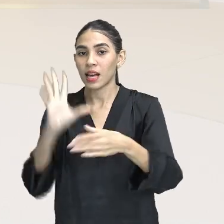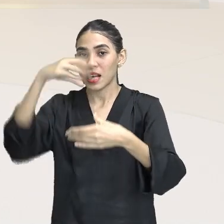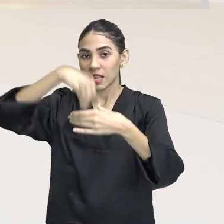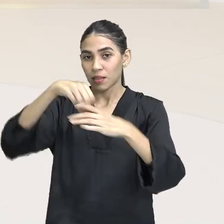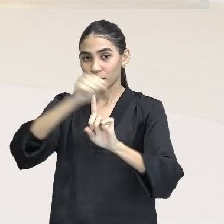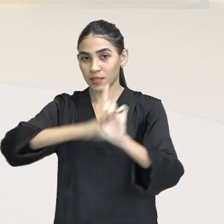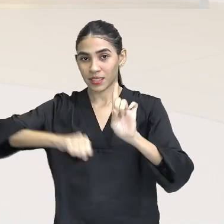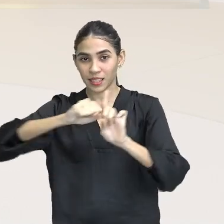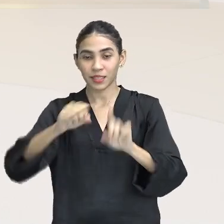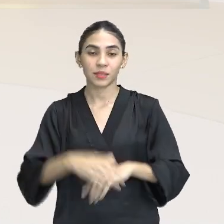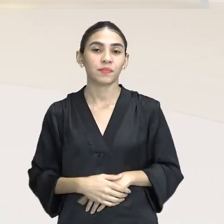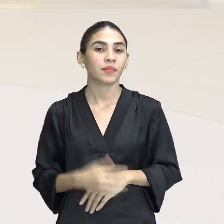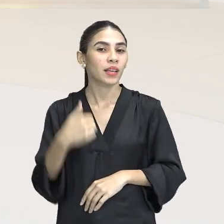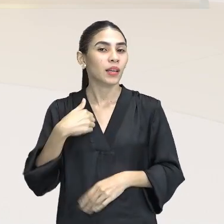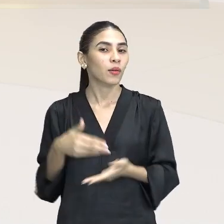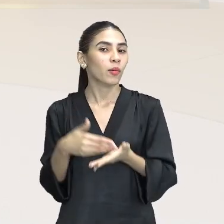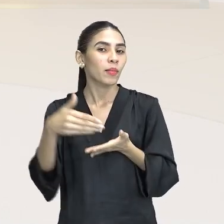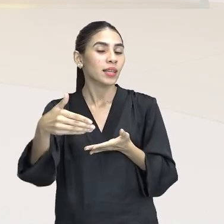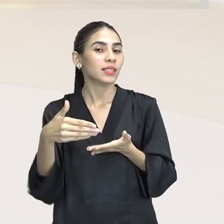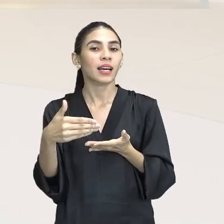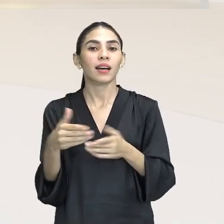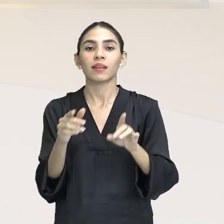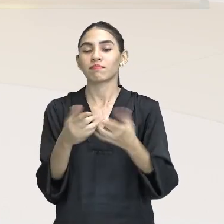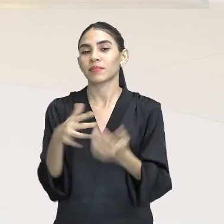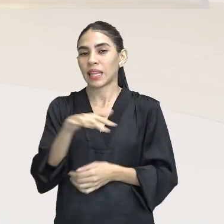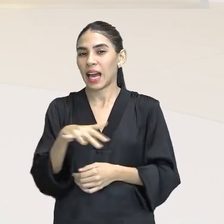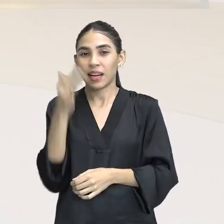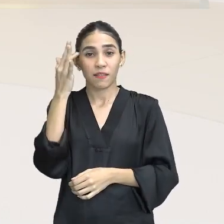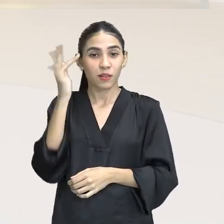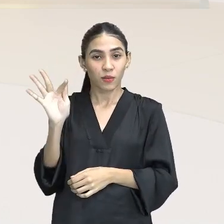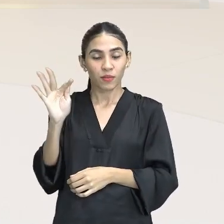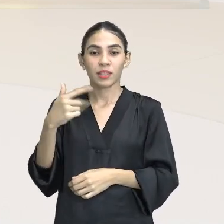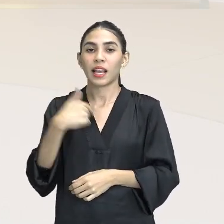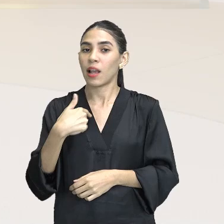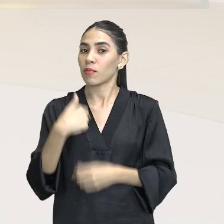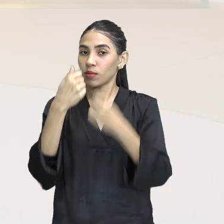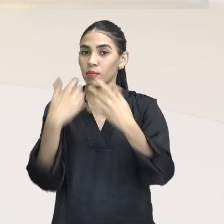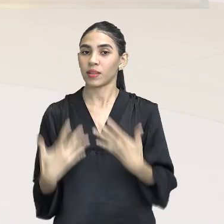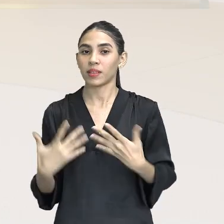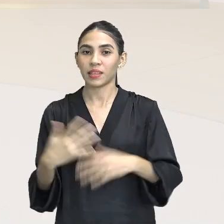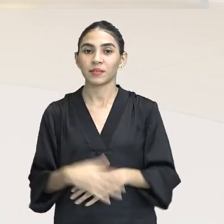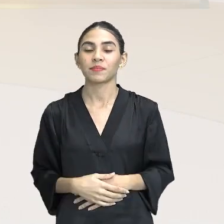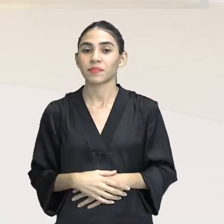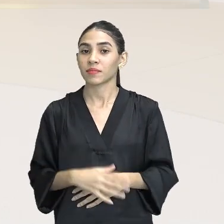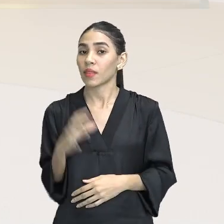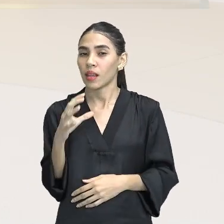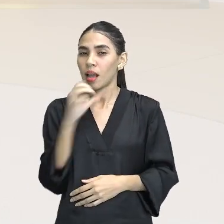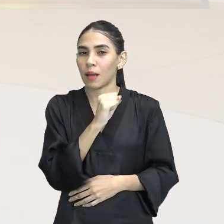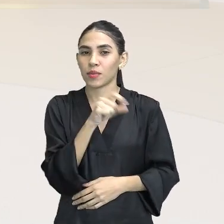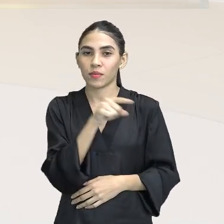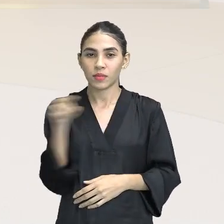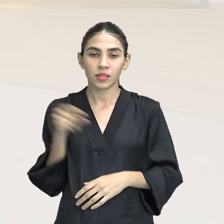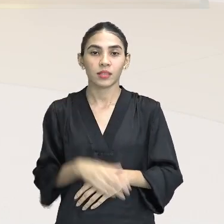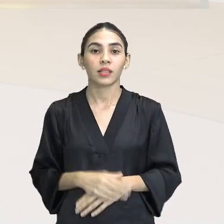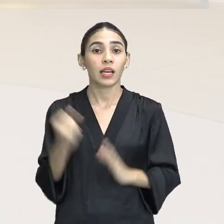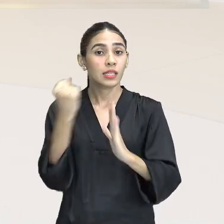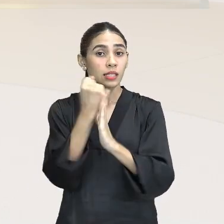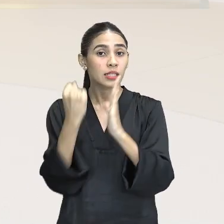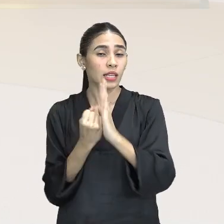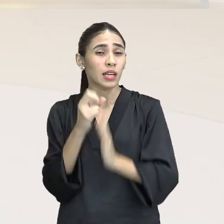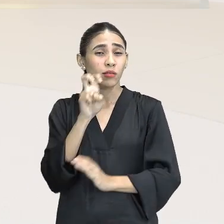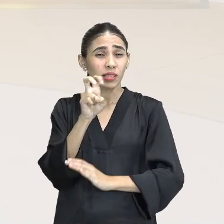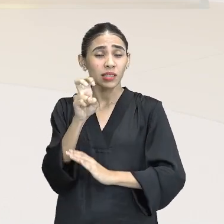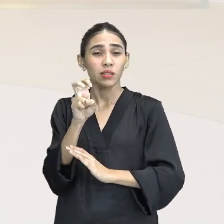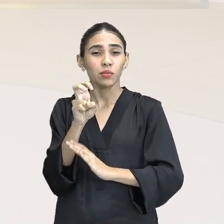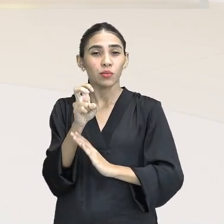da sociedade. E eu vou começar filosofando então, professora. Vamos lá. Eu vou falar rapidinho aqui para vocês. Lá do século 5